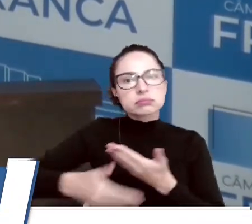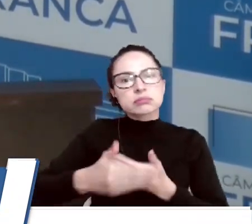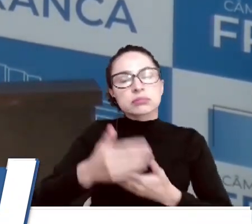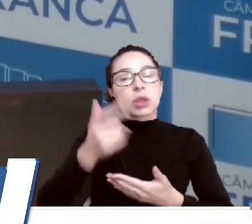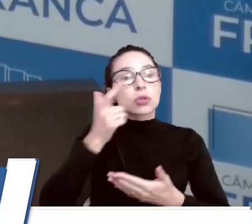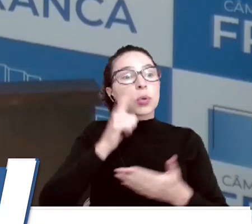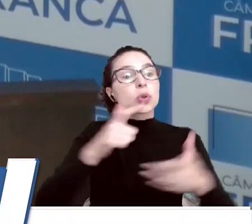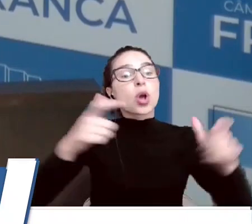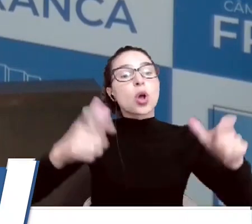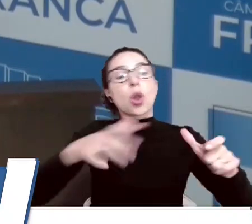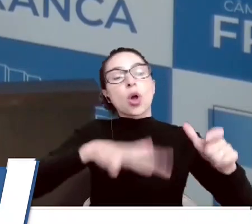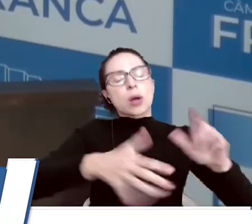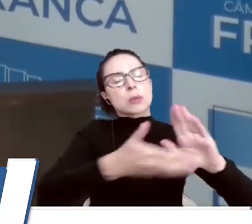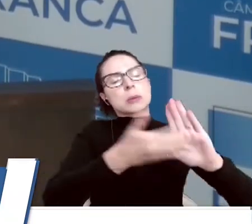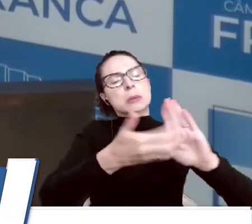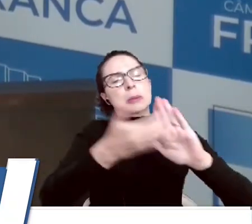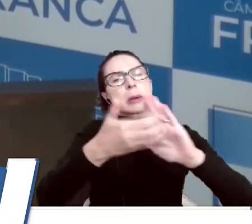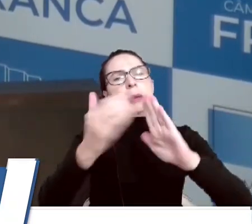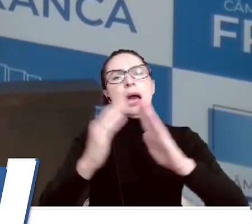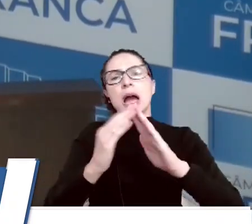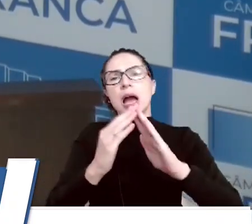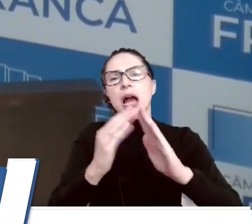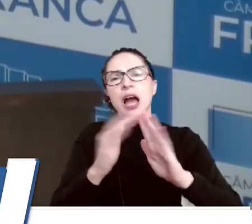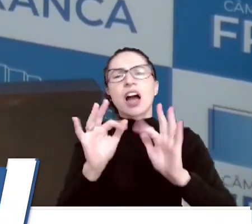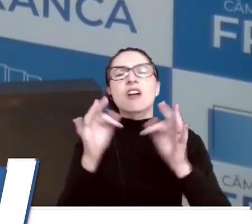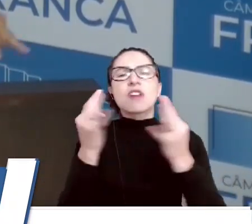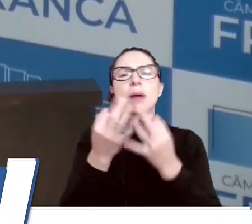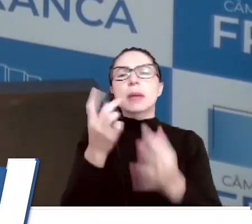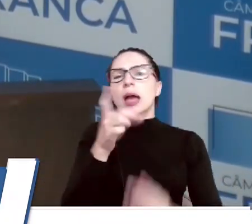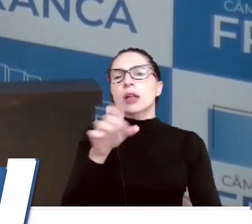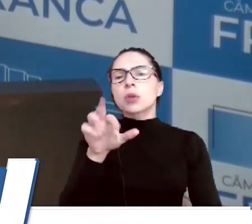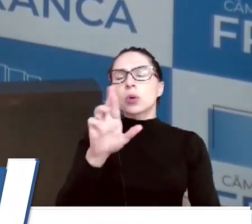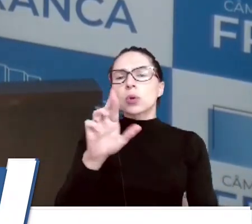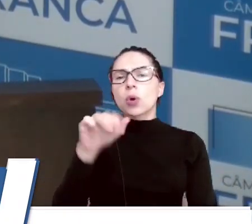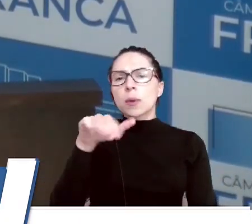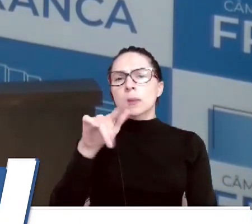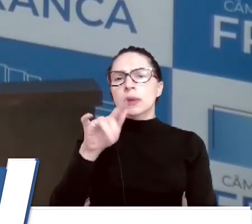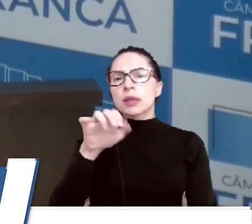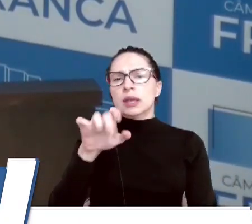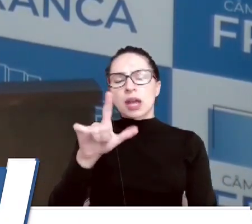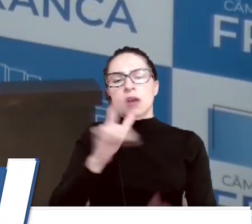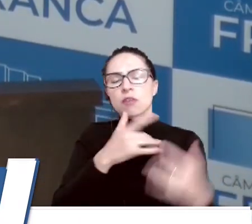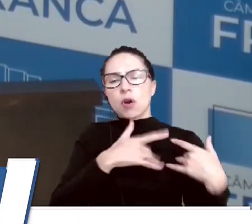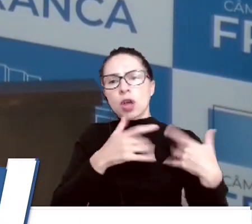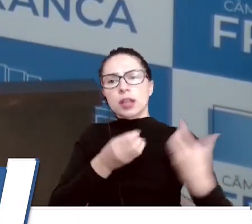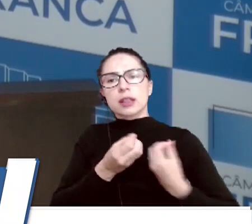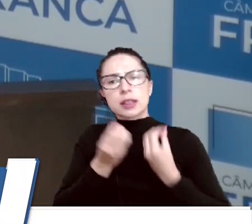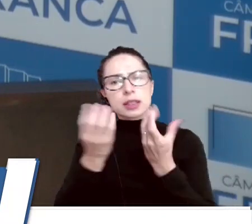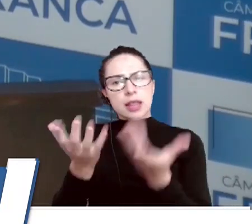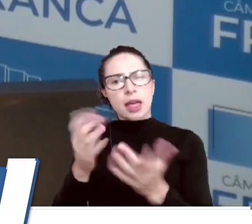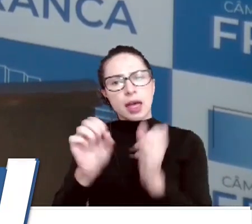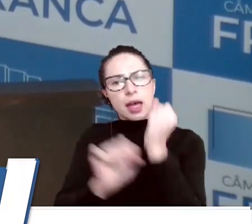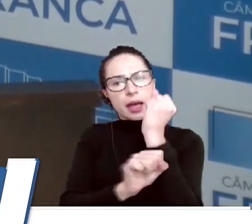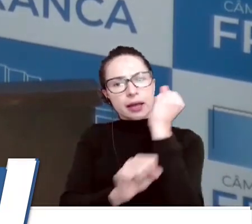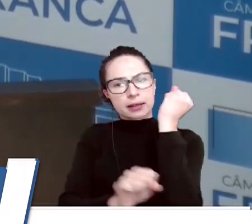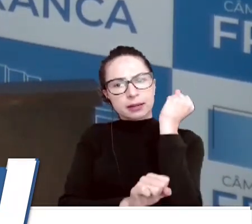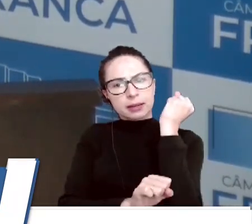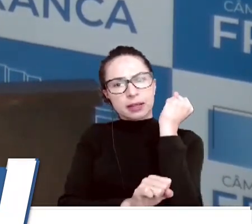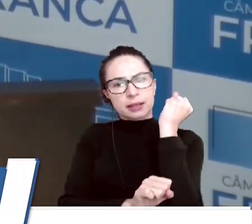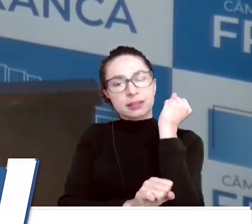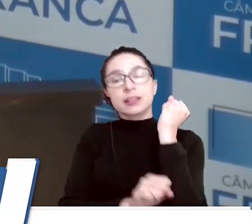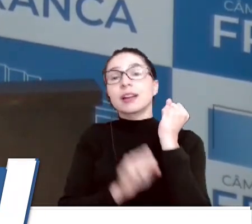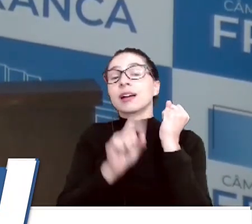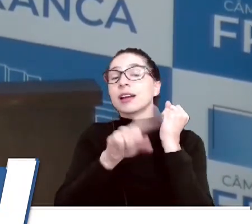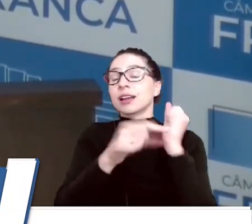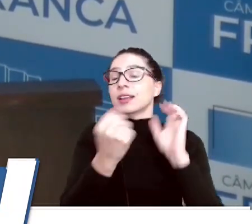uma área da família do Dr. Miguel Diniz, que foi doada à Sabesp. Então esse